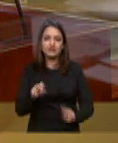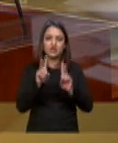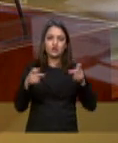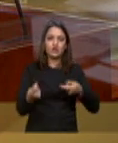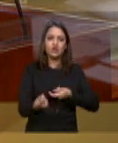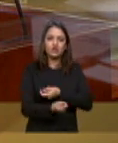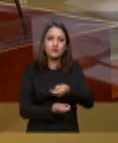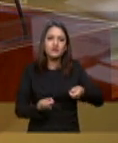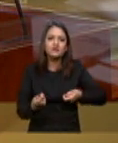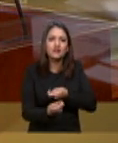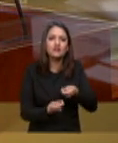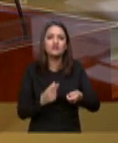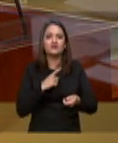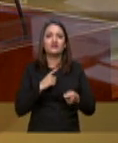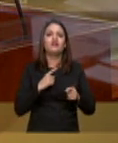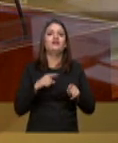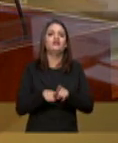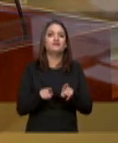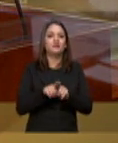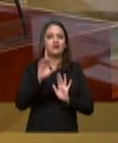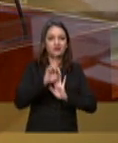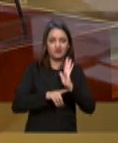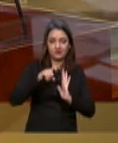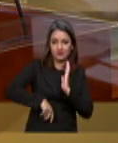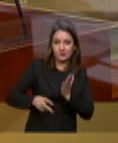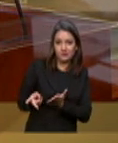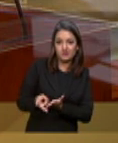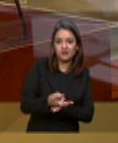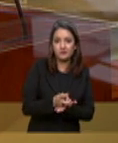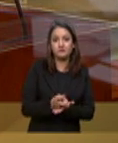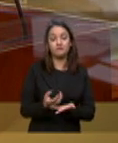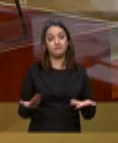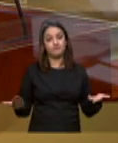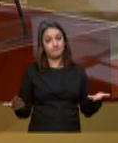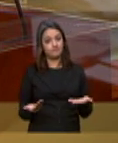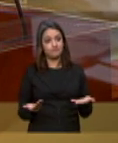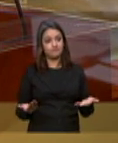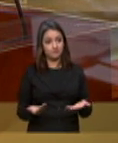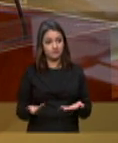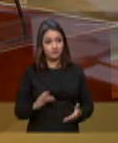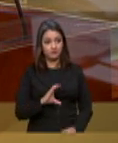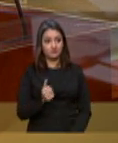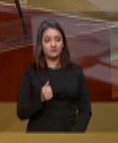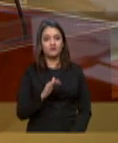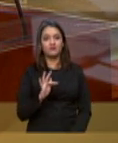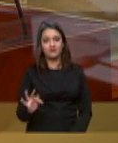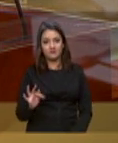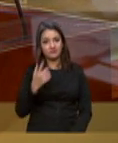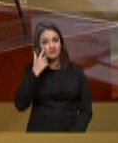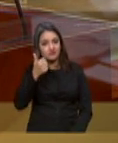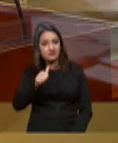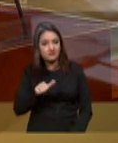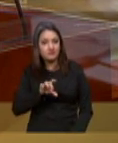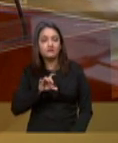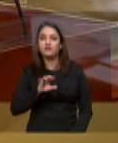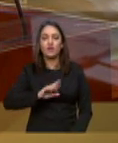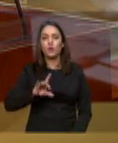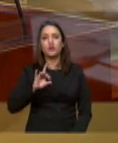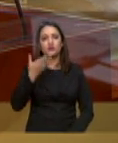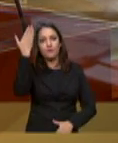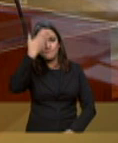administrativas envolvendo o direito tributário. O CARF atualmente, ele não analisa apenas fatos e provas. O CARF,